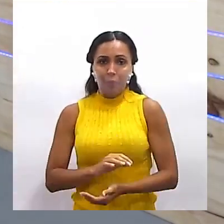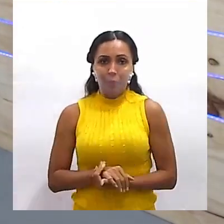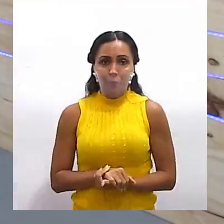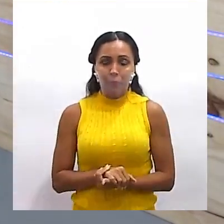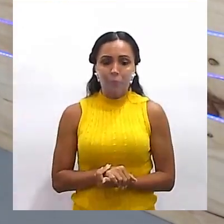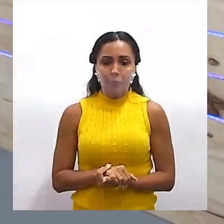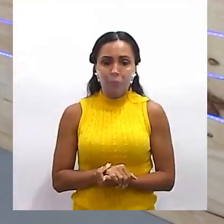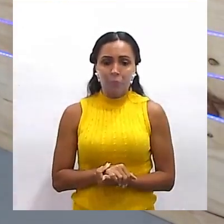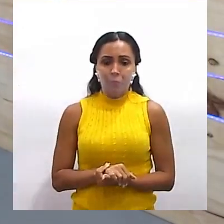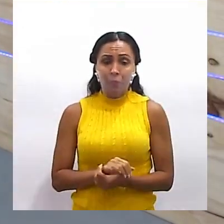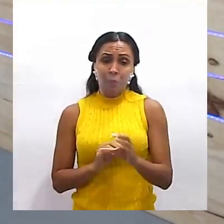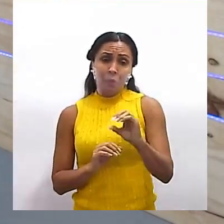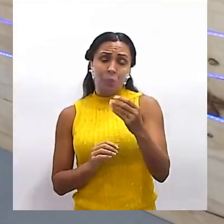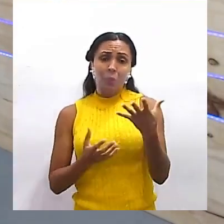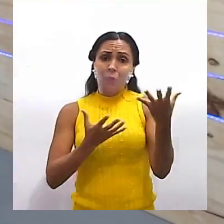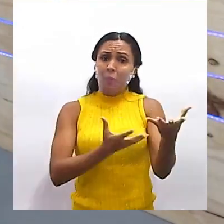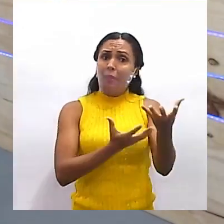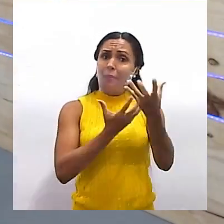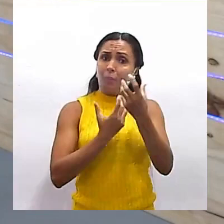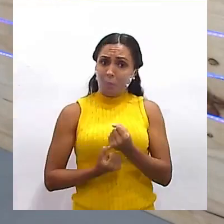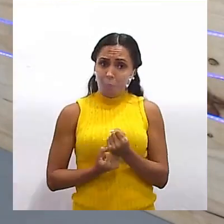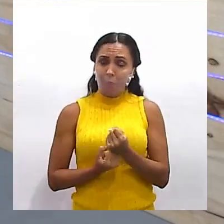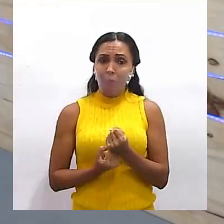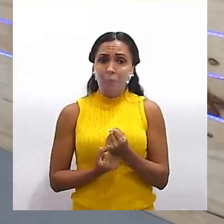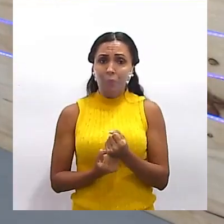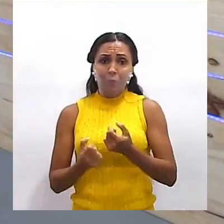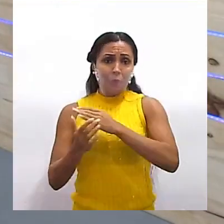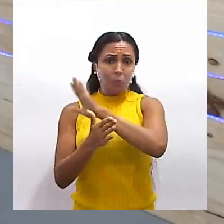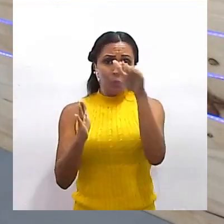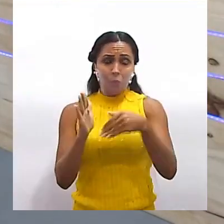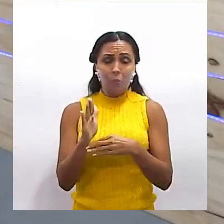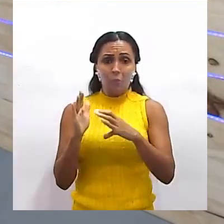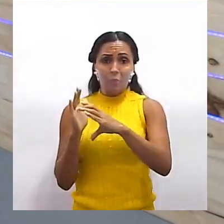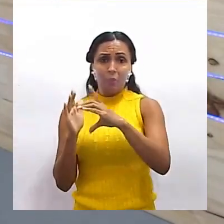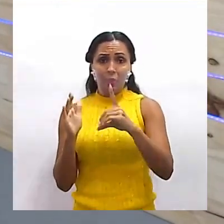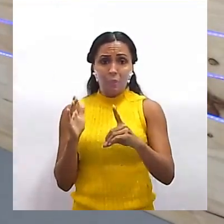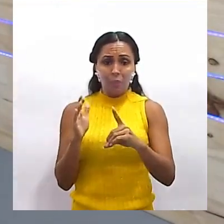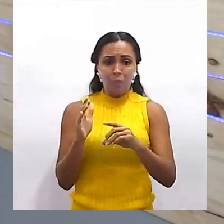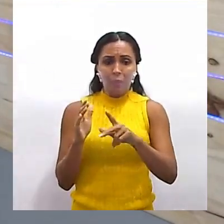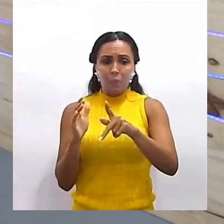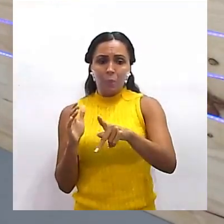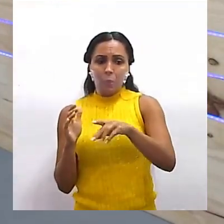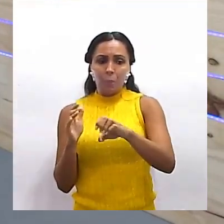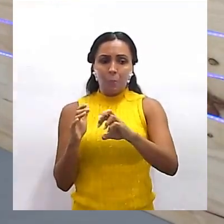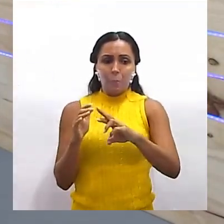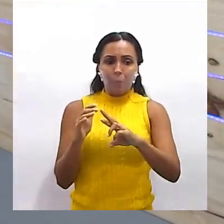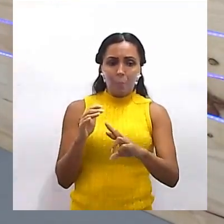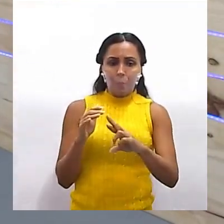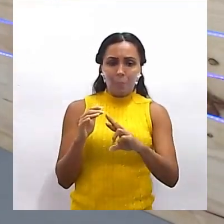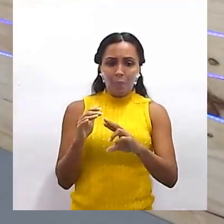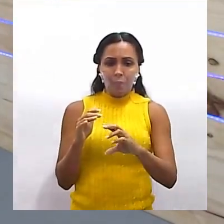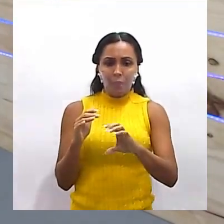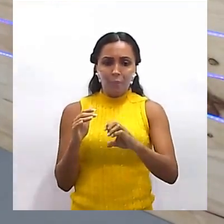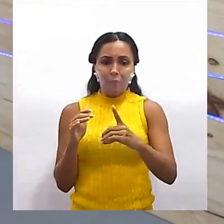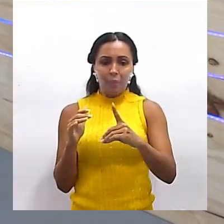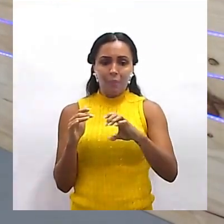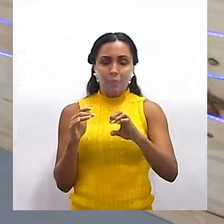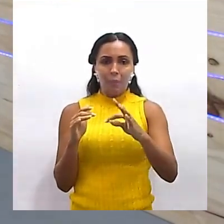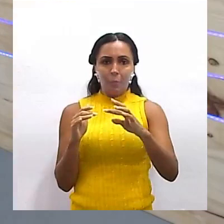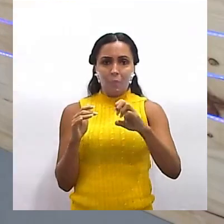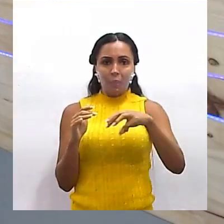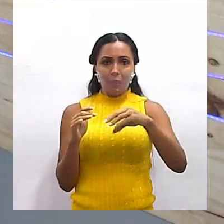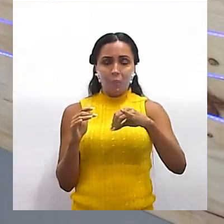Ou no recebimento ou na expedição, todo CD tem um chamado pré-stage, né? No momento que eu recebo uma